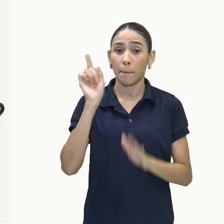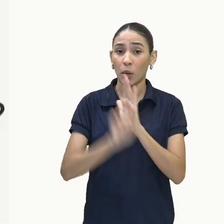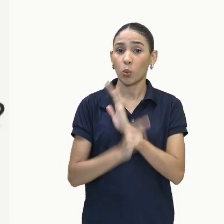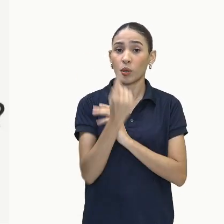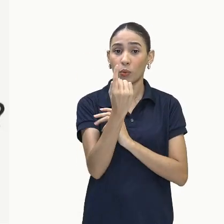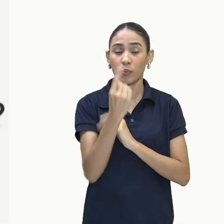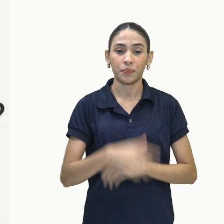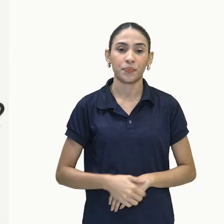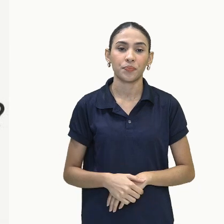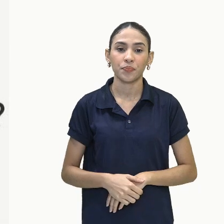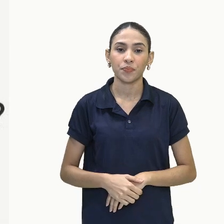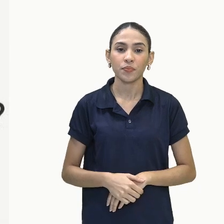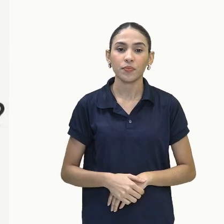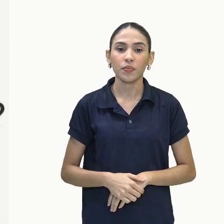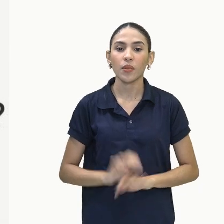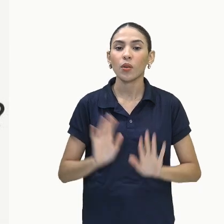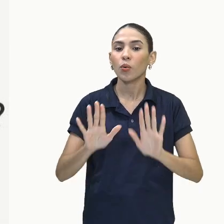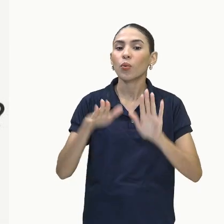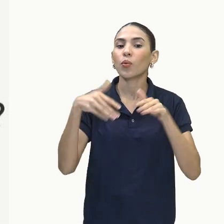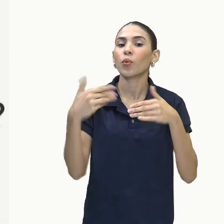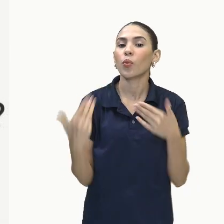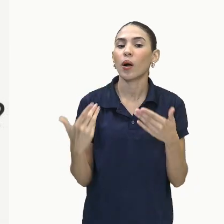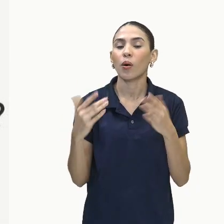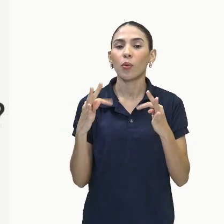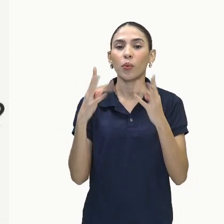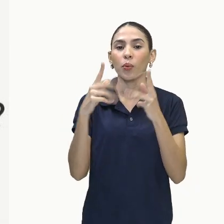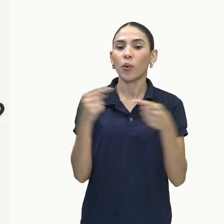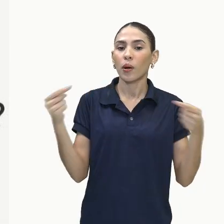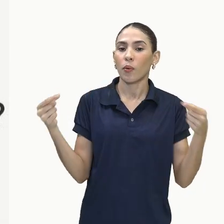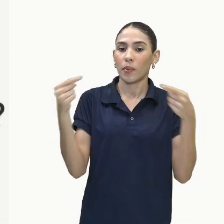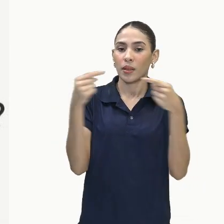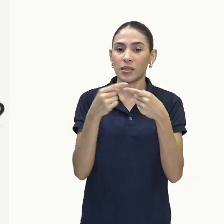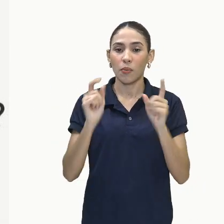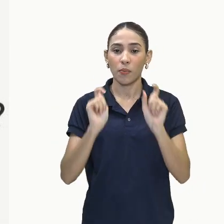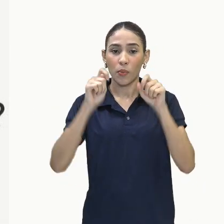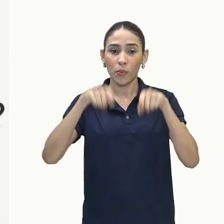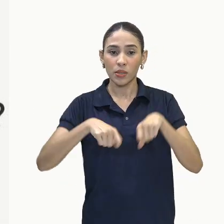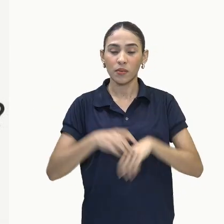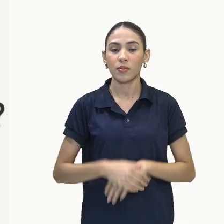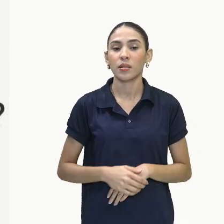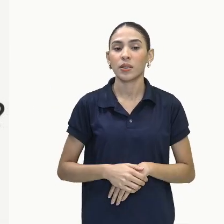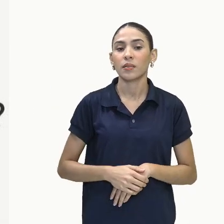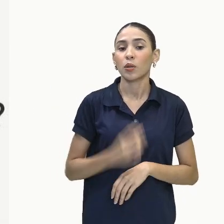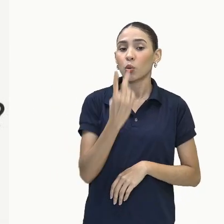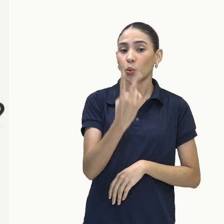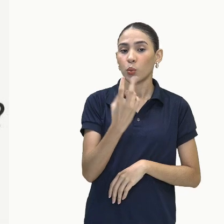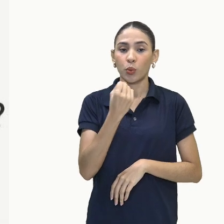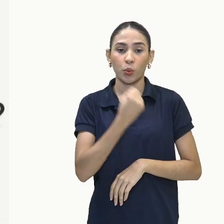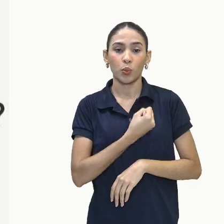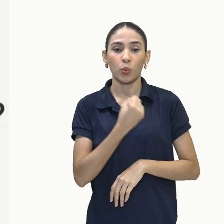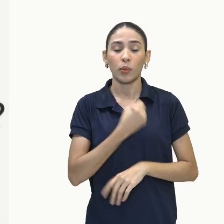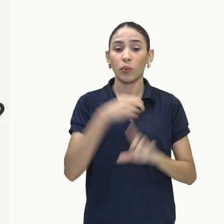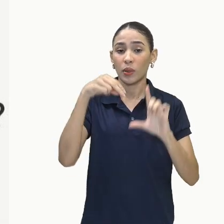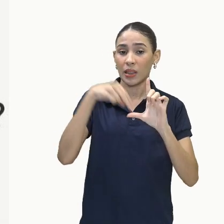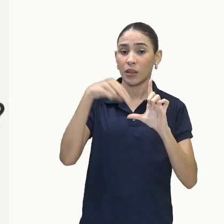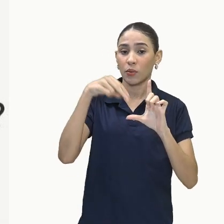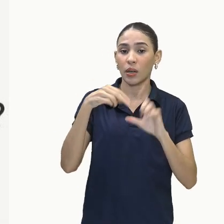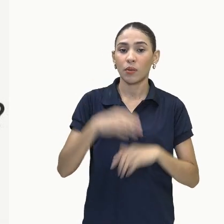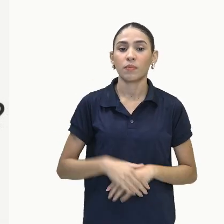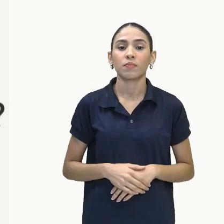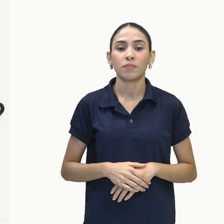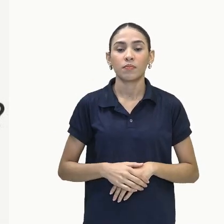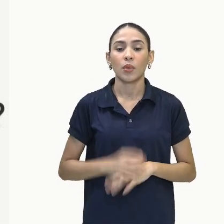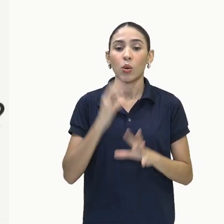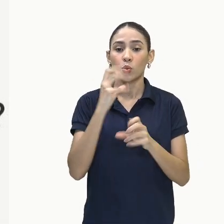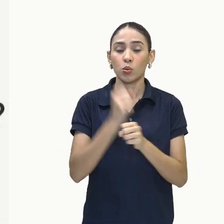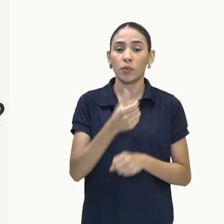fala o seguinte: quais são todas as combinações possíveis de 2 números naturais cuja